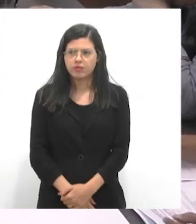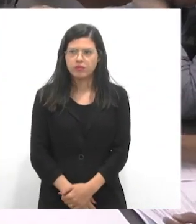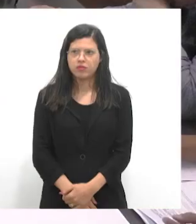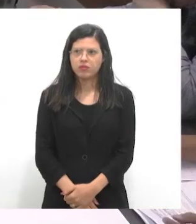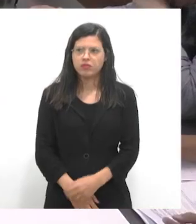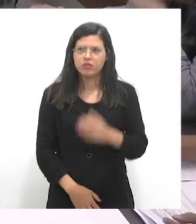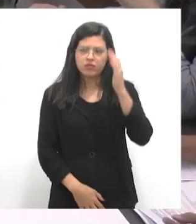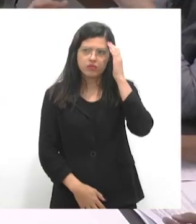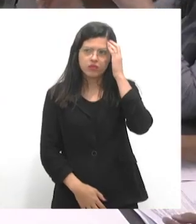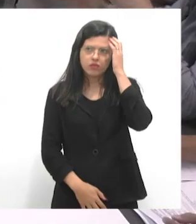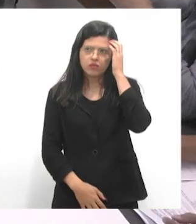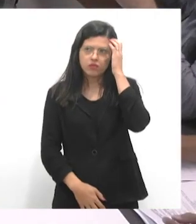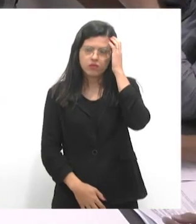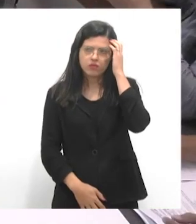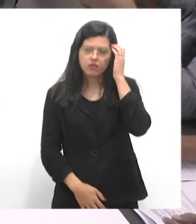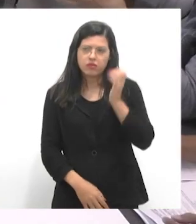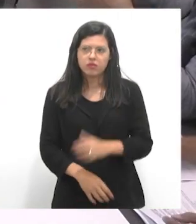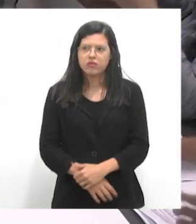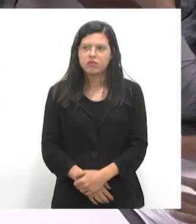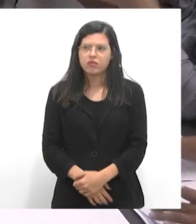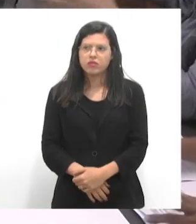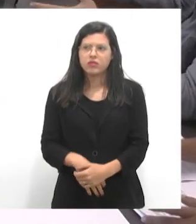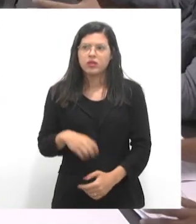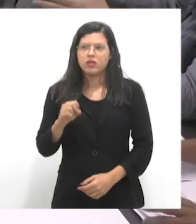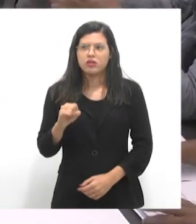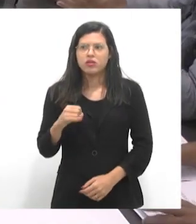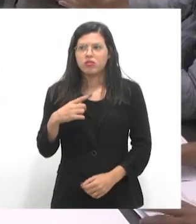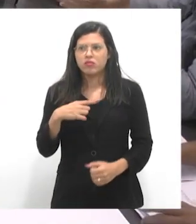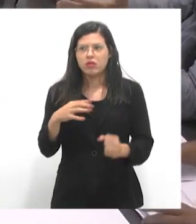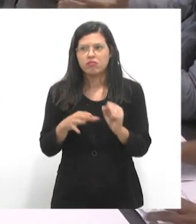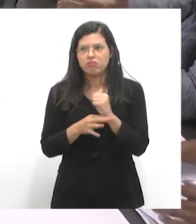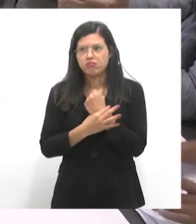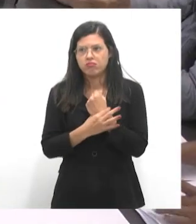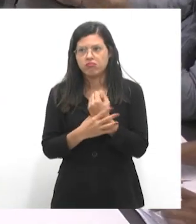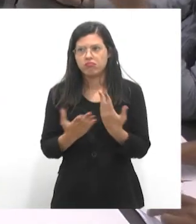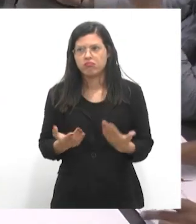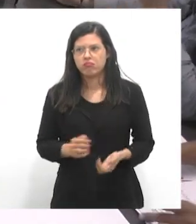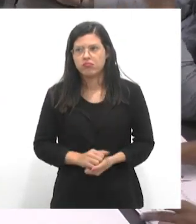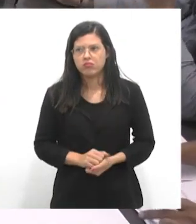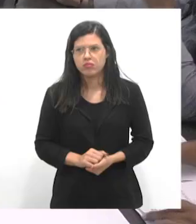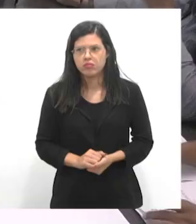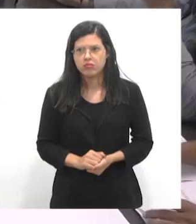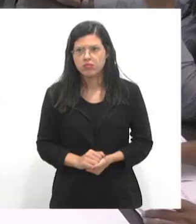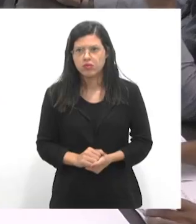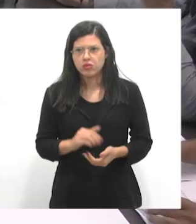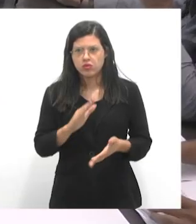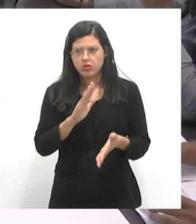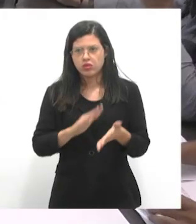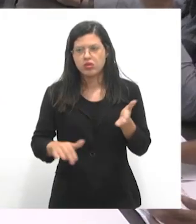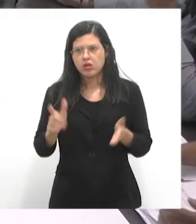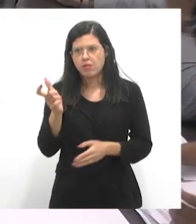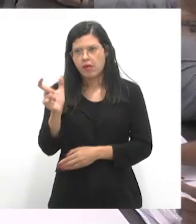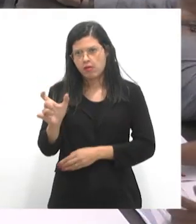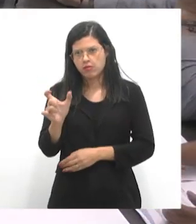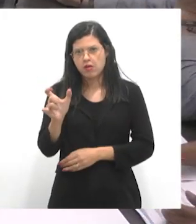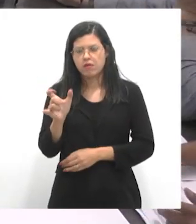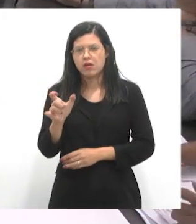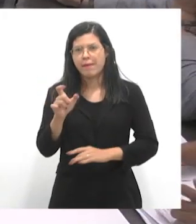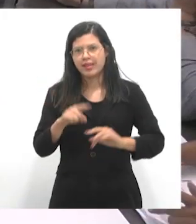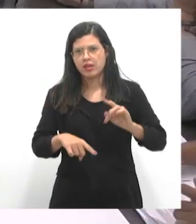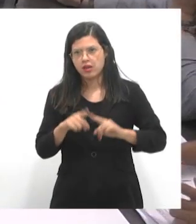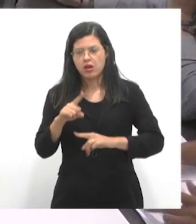O local, nesse caso. Se você estiver segura quanto... É só tirar a palavra material. É só tirar o material e botar aí